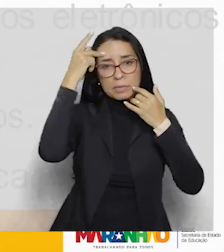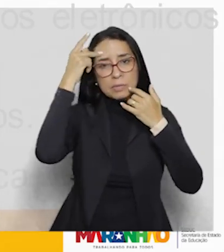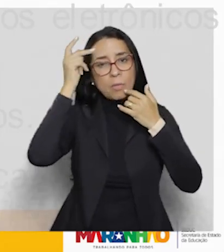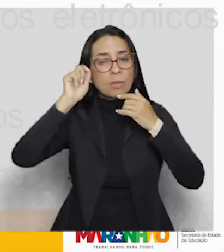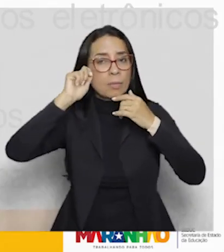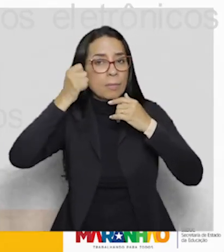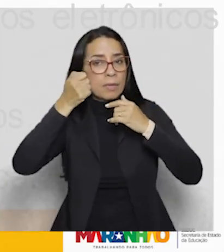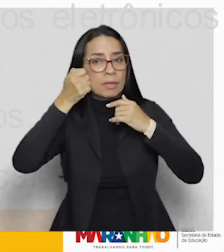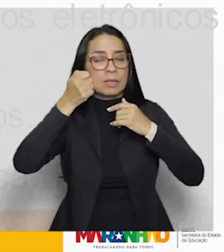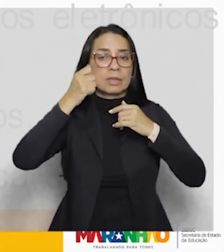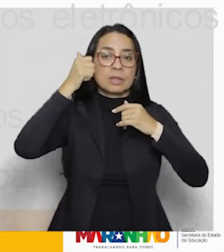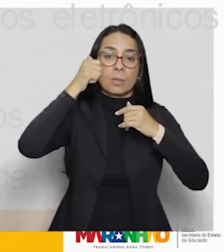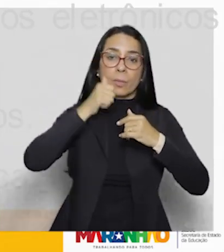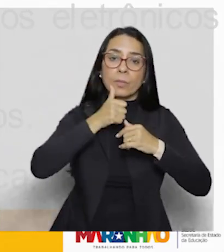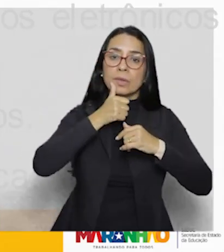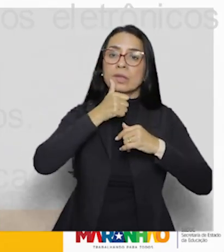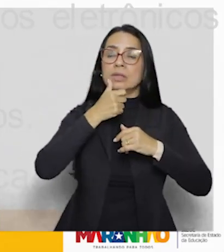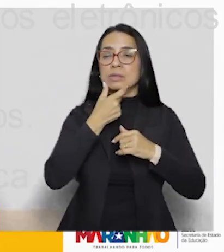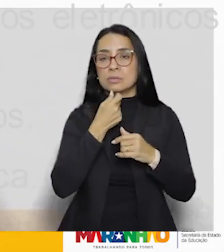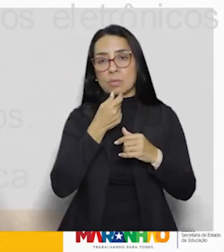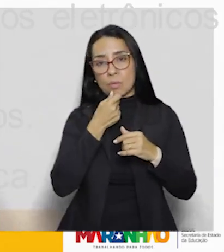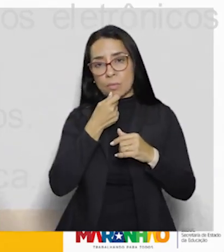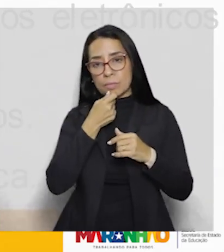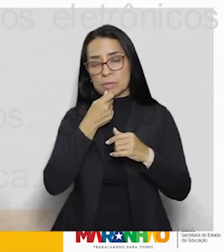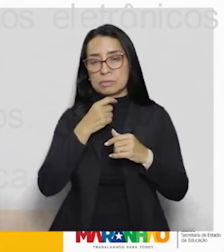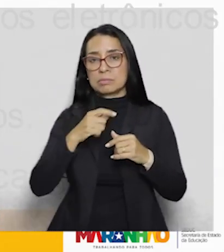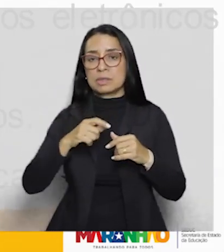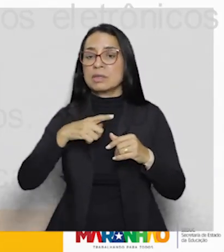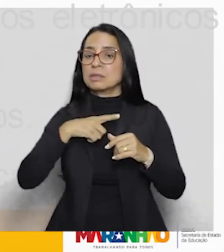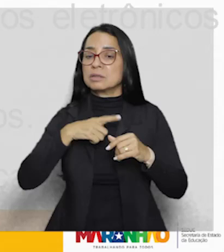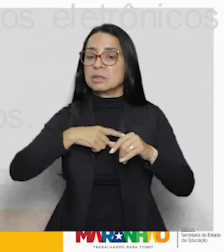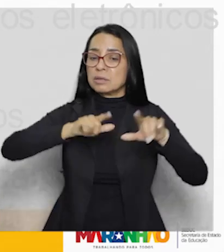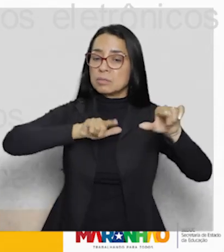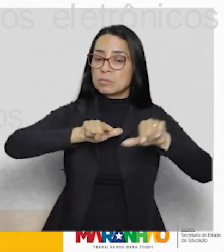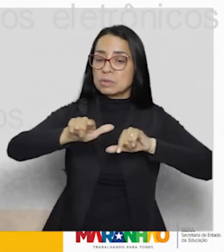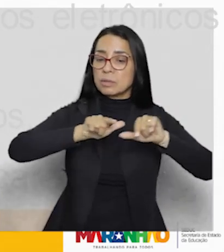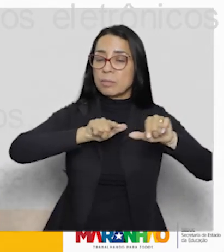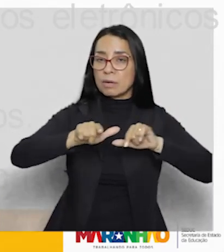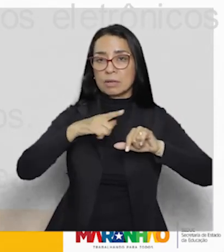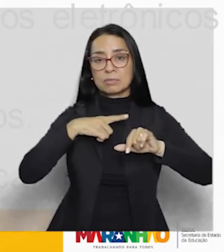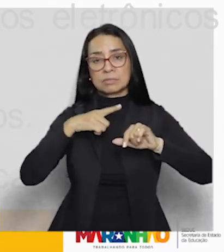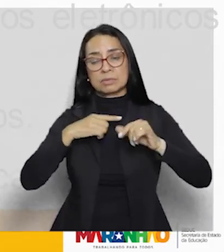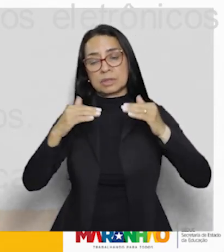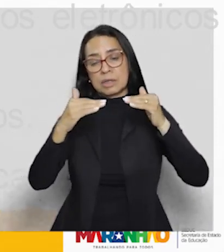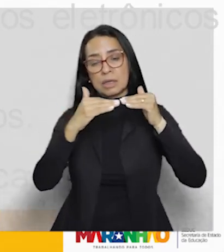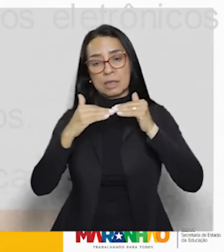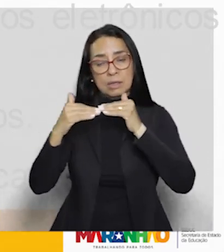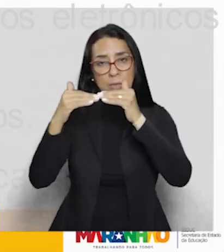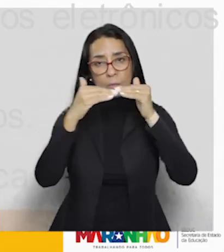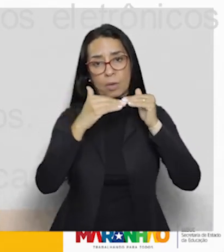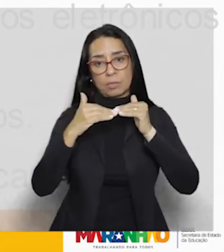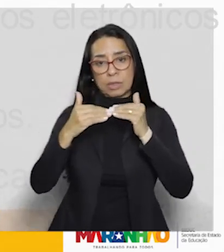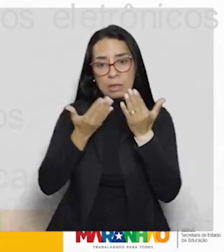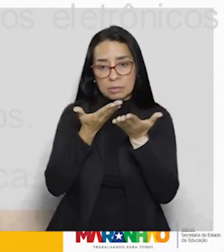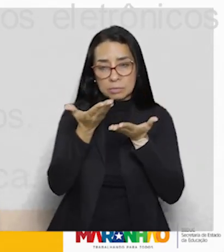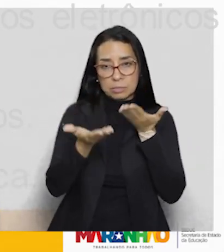um trabalho de processo onde há uma igualdade de tratamento às pessoas que têm